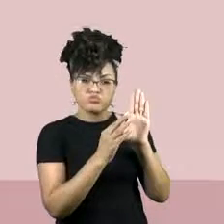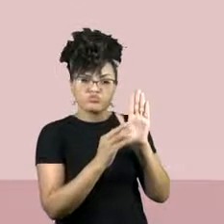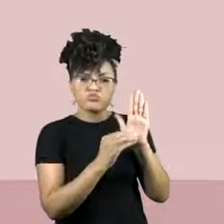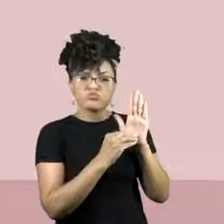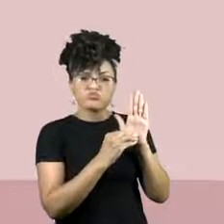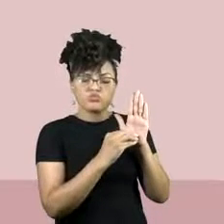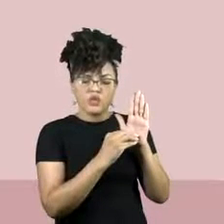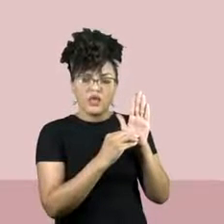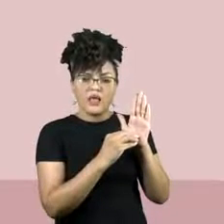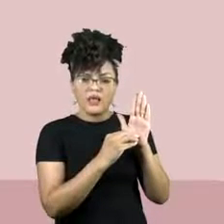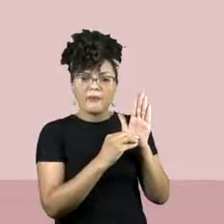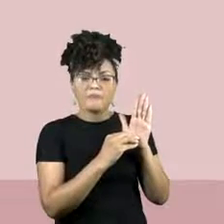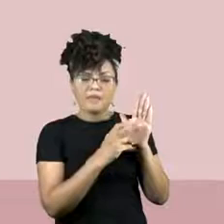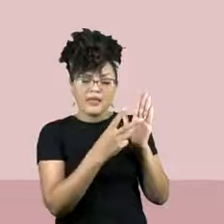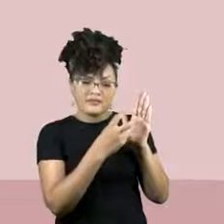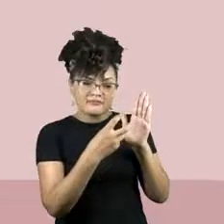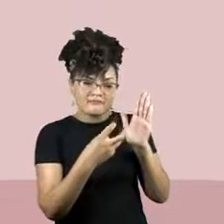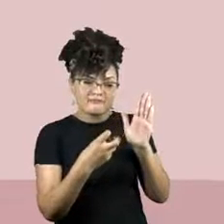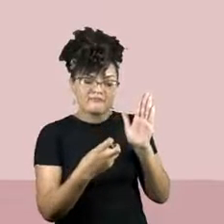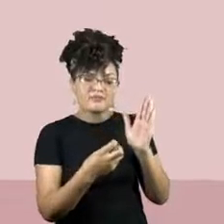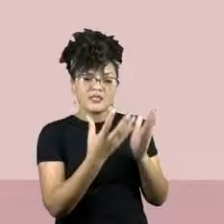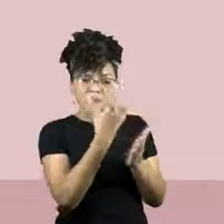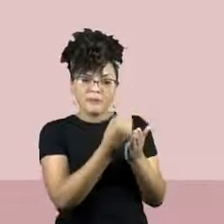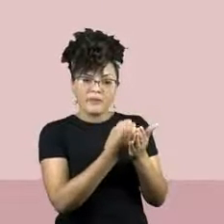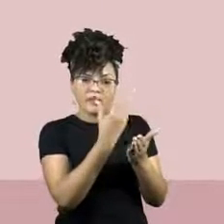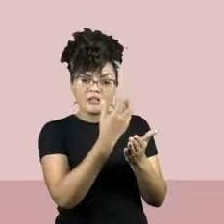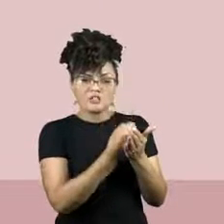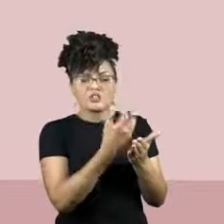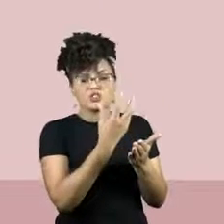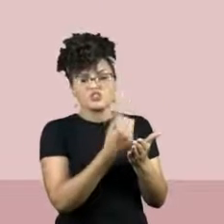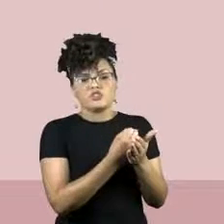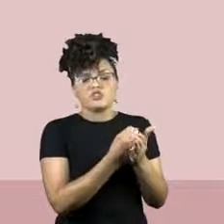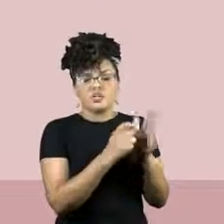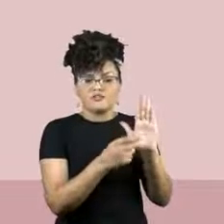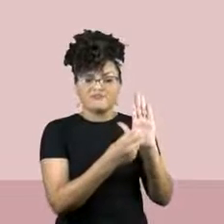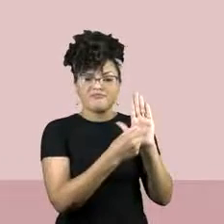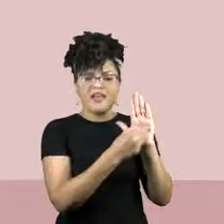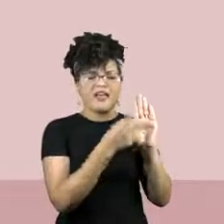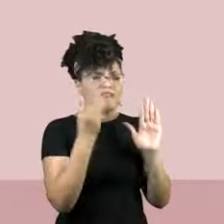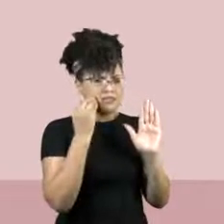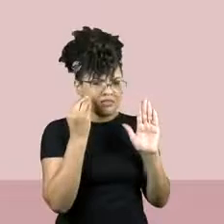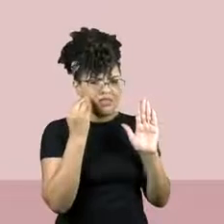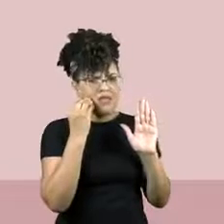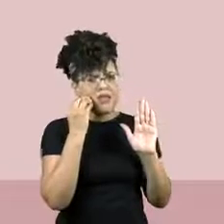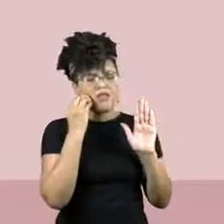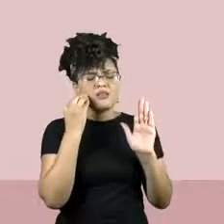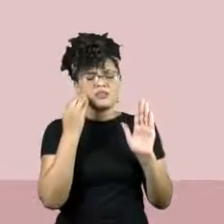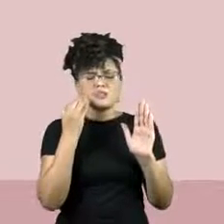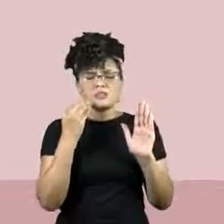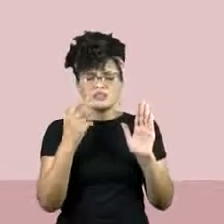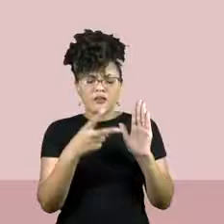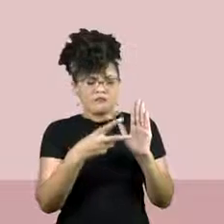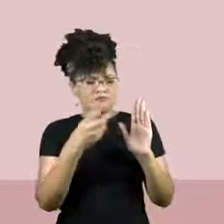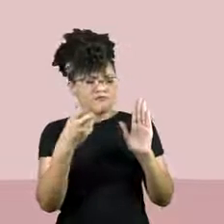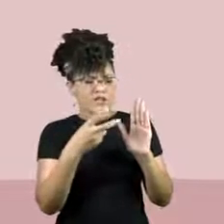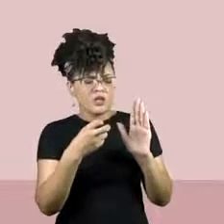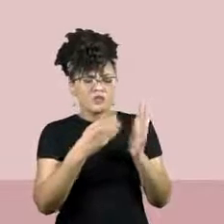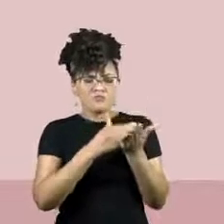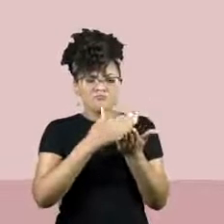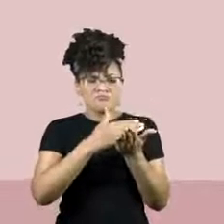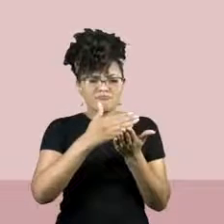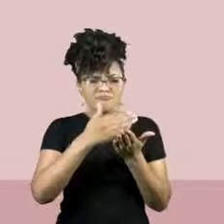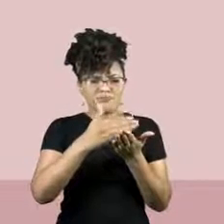maneira mais sucinta, vão poder baixar o software. Por favor, testem o programa, vejam a apresentação passo a